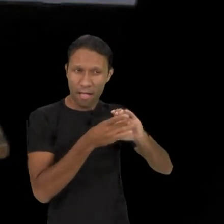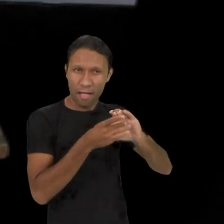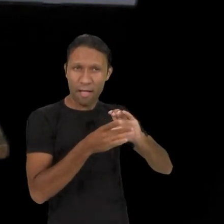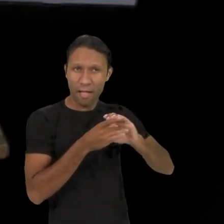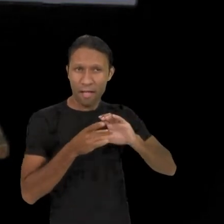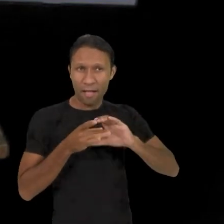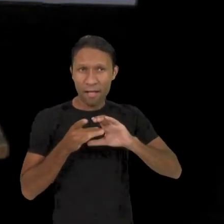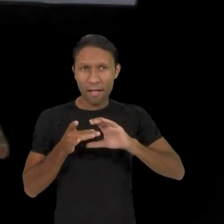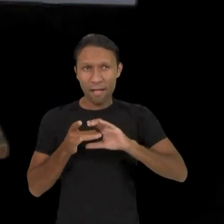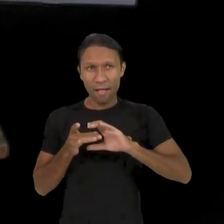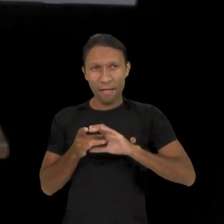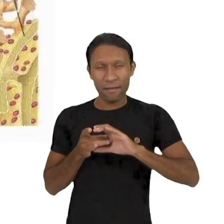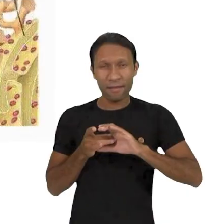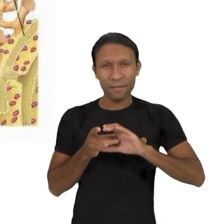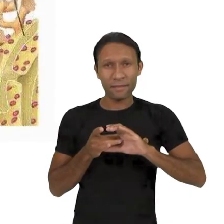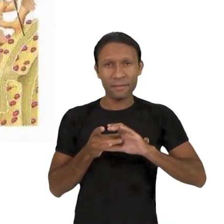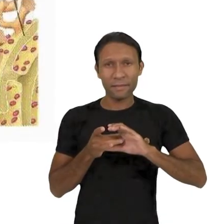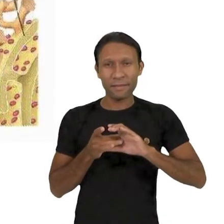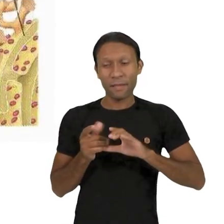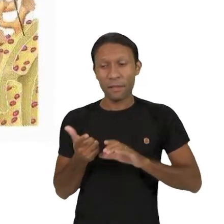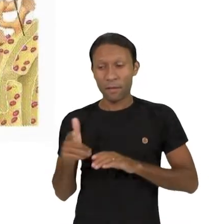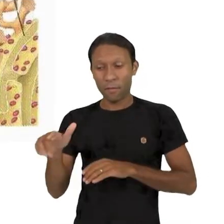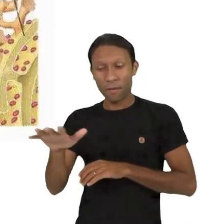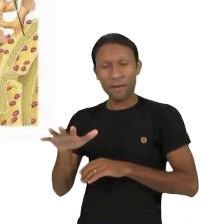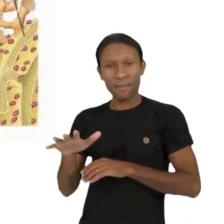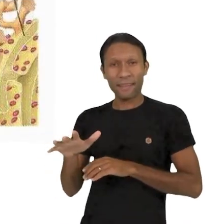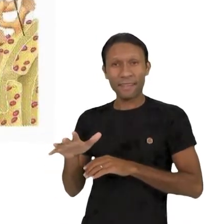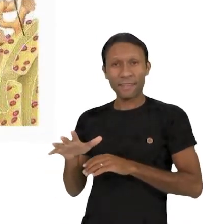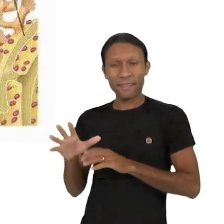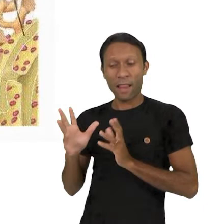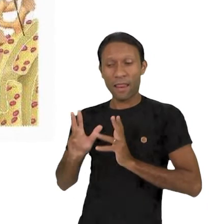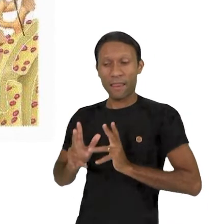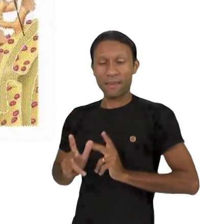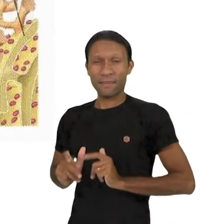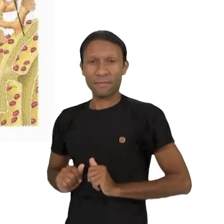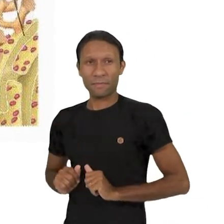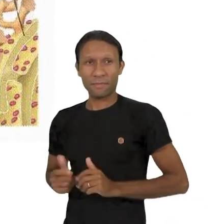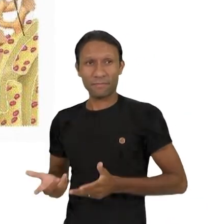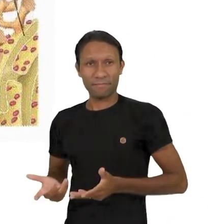E o retículo endoplasmático liso do lado de cá.